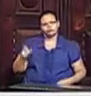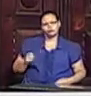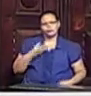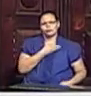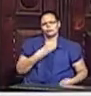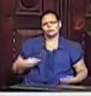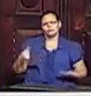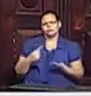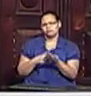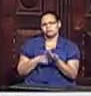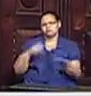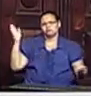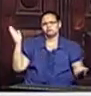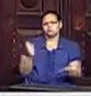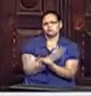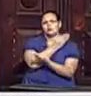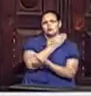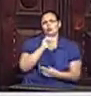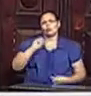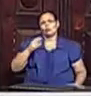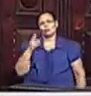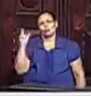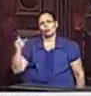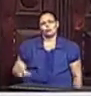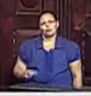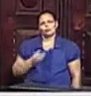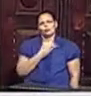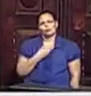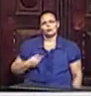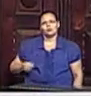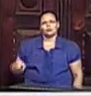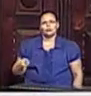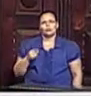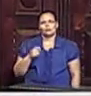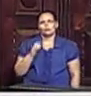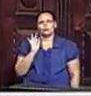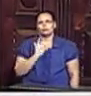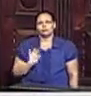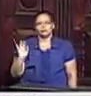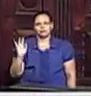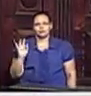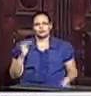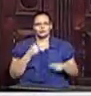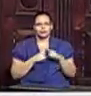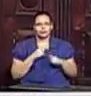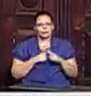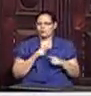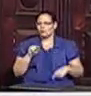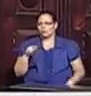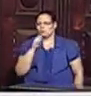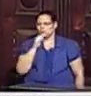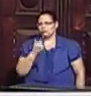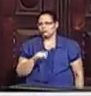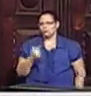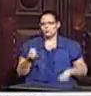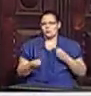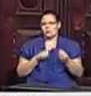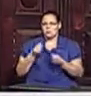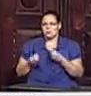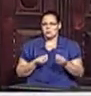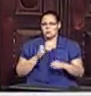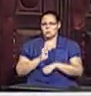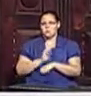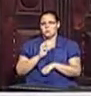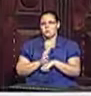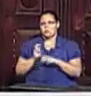do Estado. Ou o governador do Estado requerer ao governo federal uma intervenção, porque ele não tem mais condições de levar esse